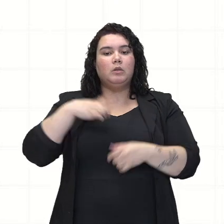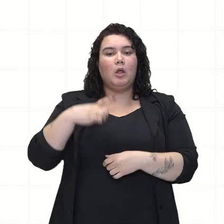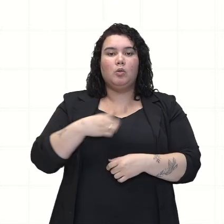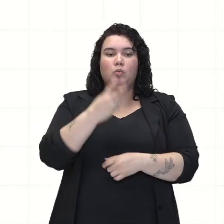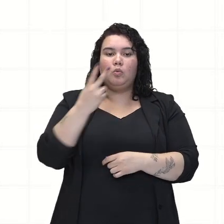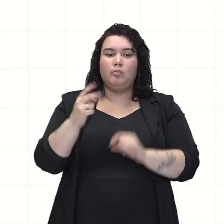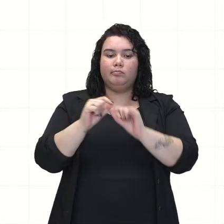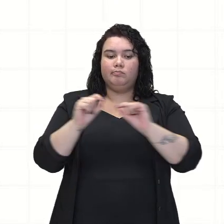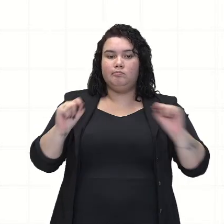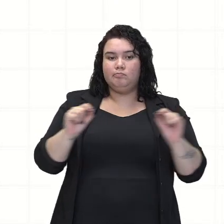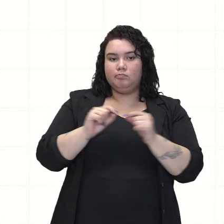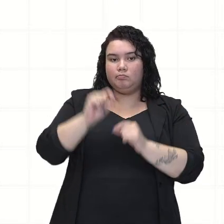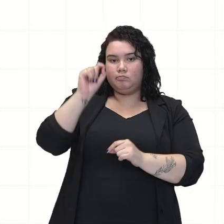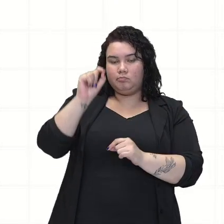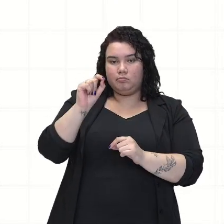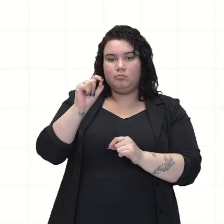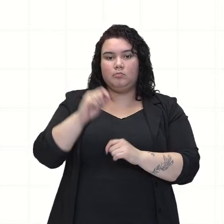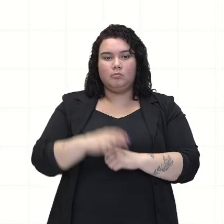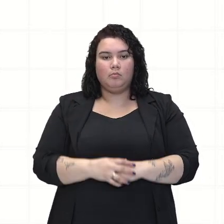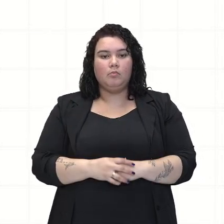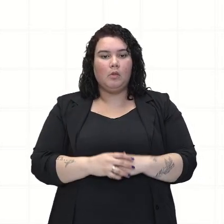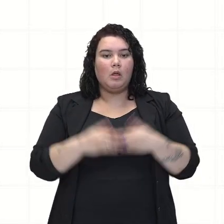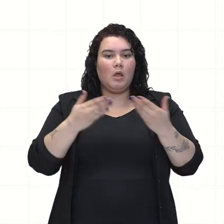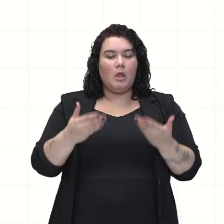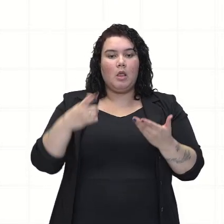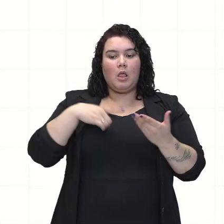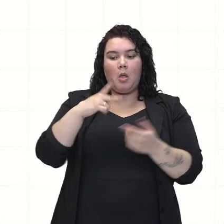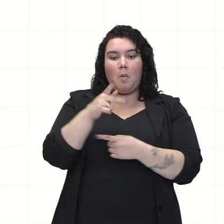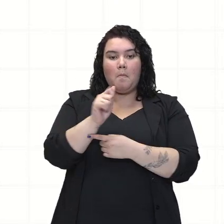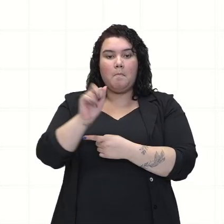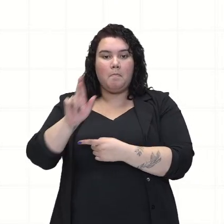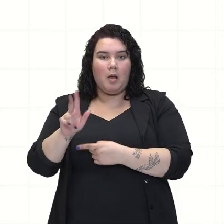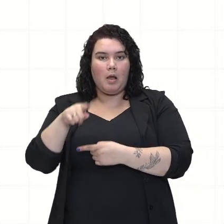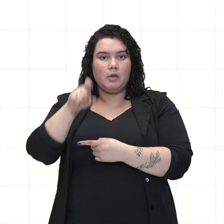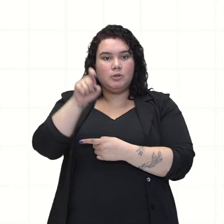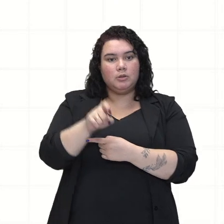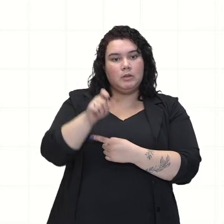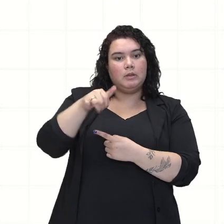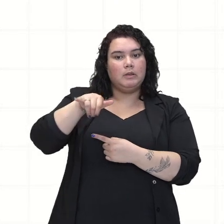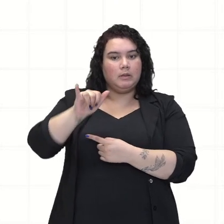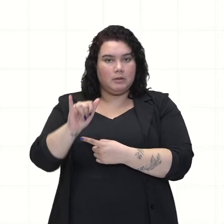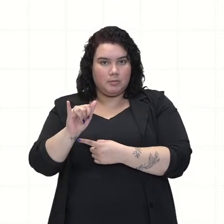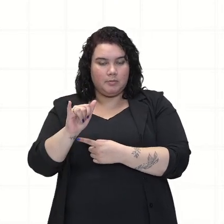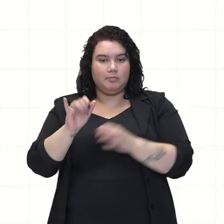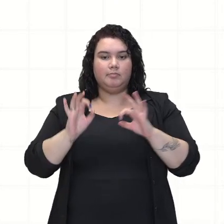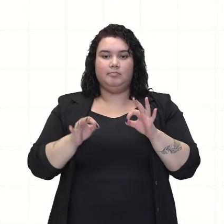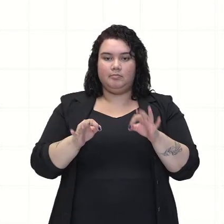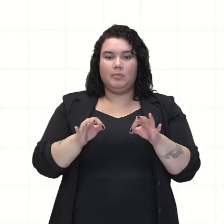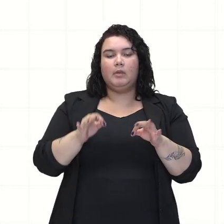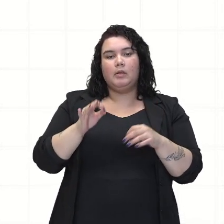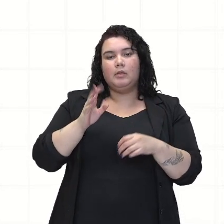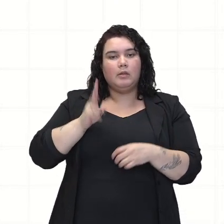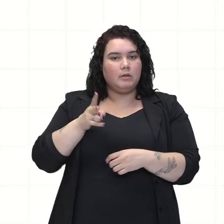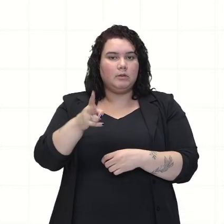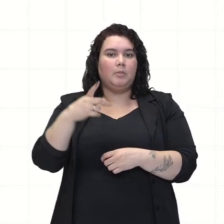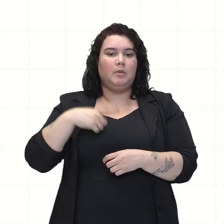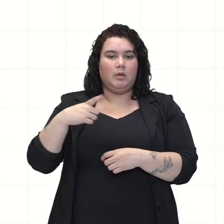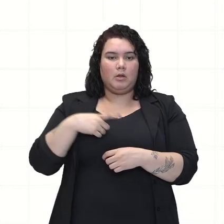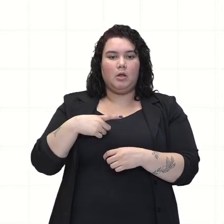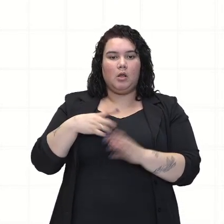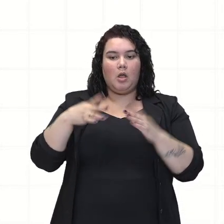eixos numerados, x e y, assim como o par ordenado, que nós vimos agora, sempre x e depois y.